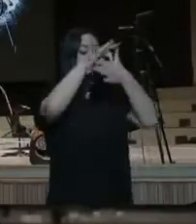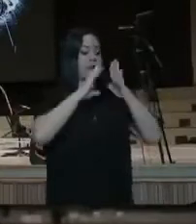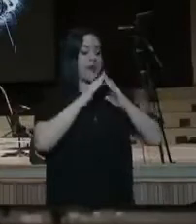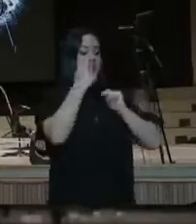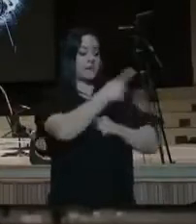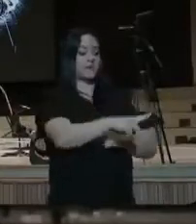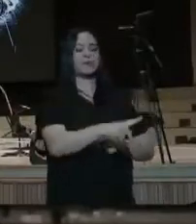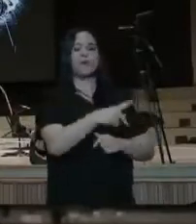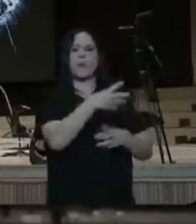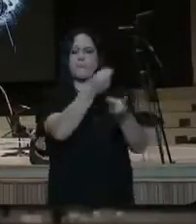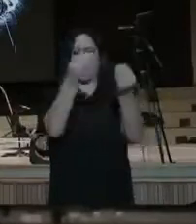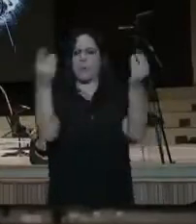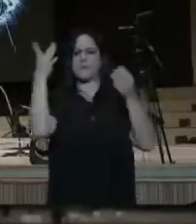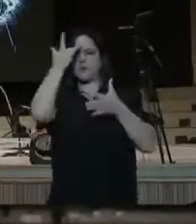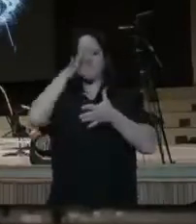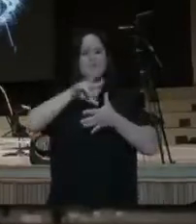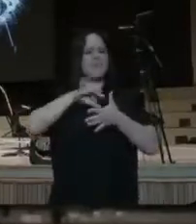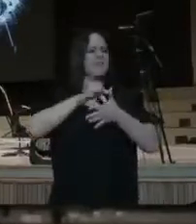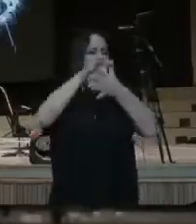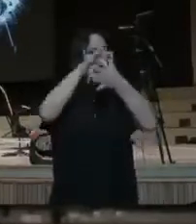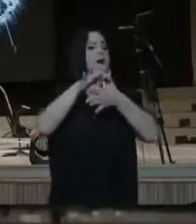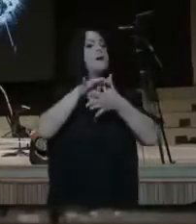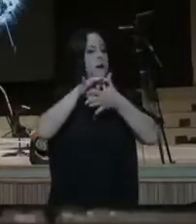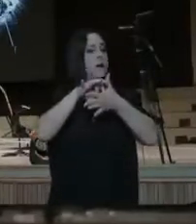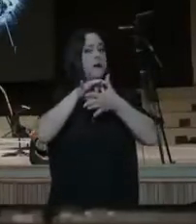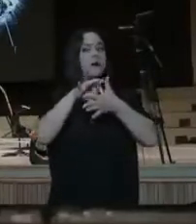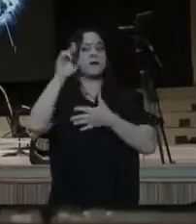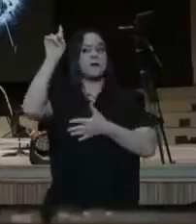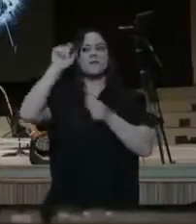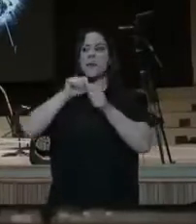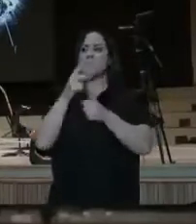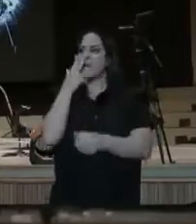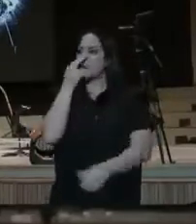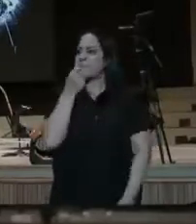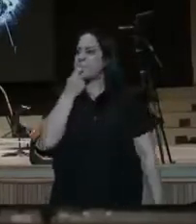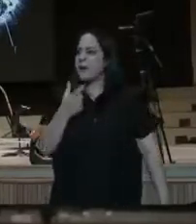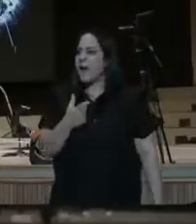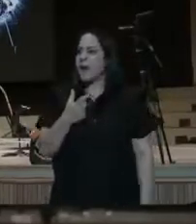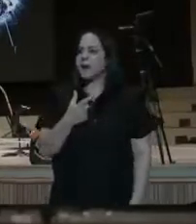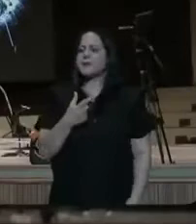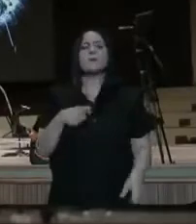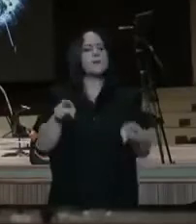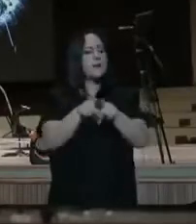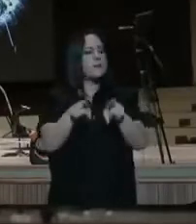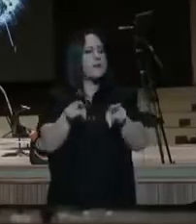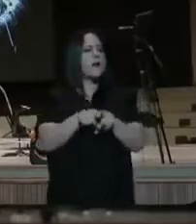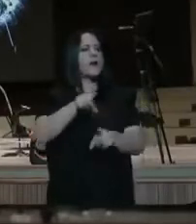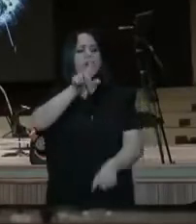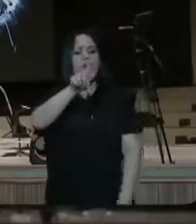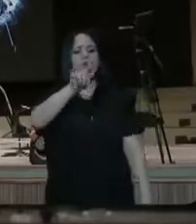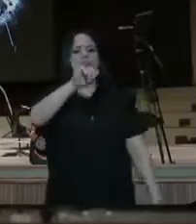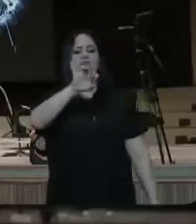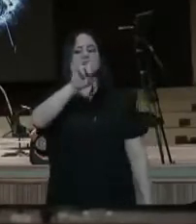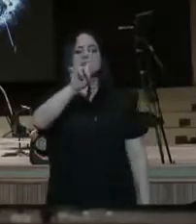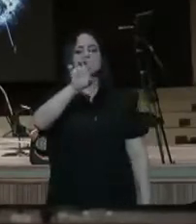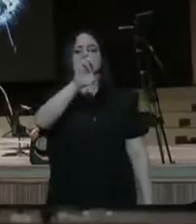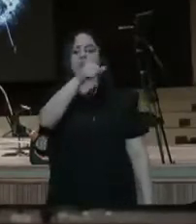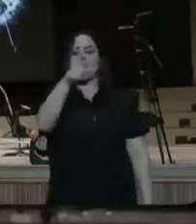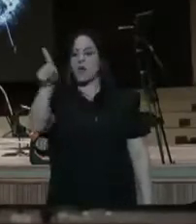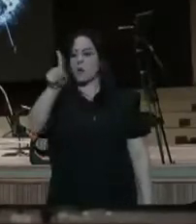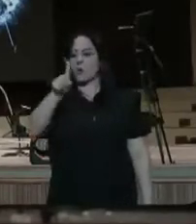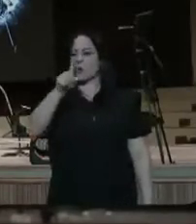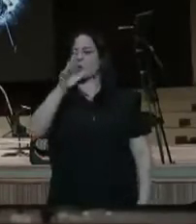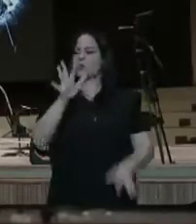muitos é o que deus faz de maneira quase cômica com gideão quando ele está lá em juízes